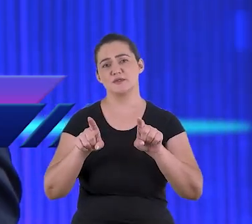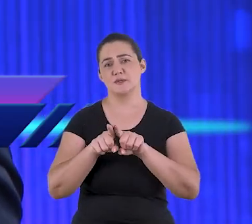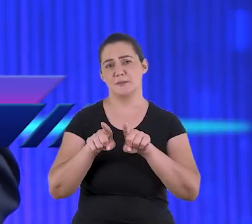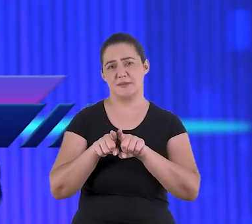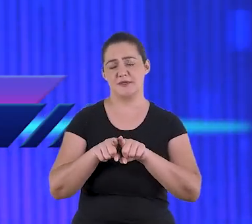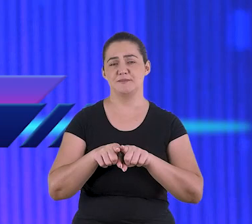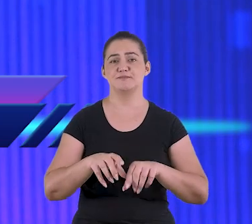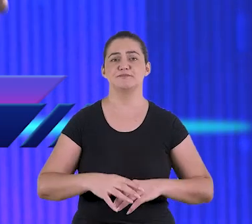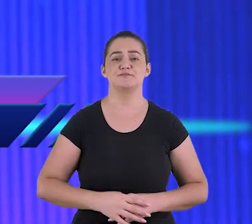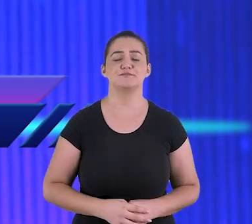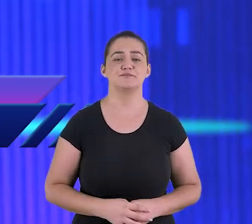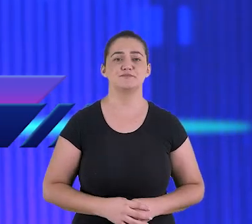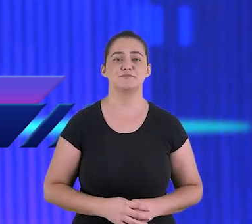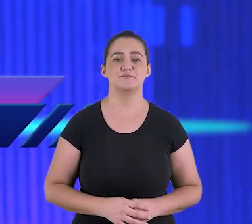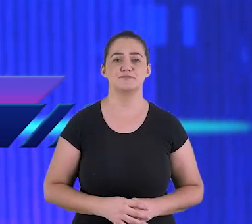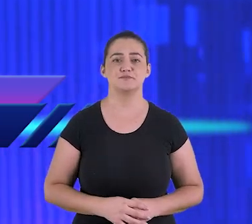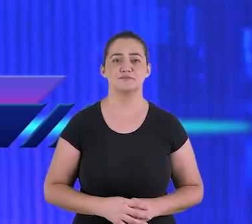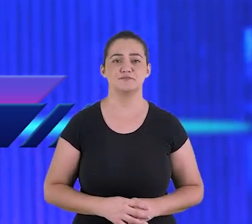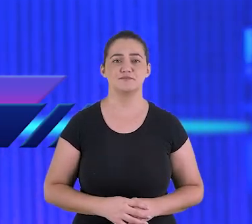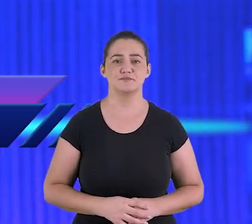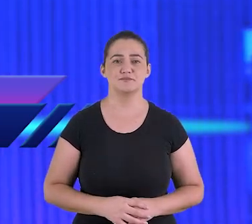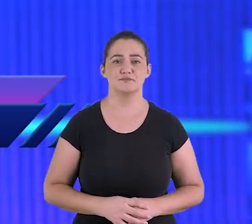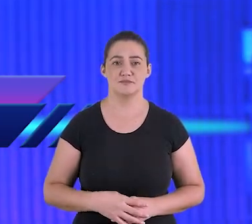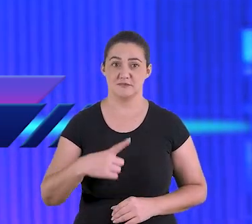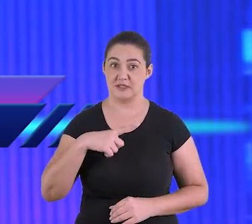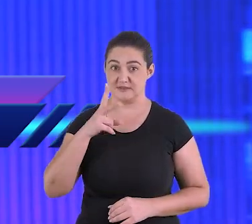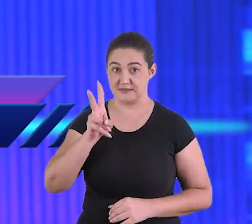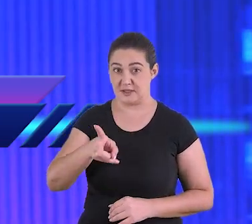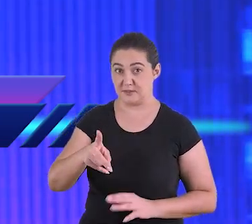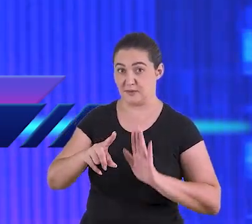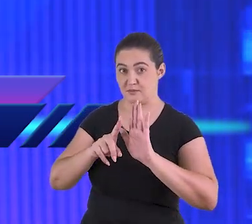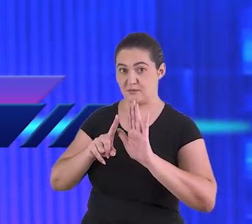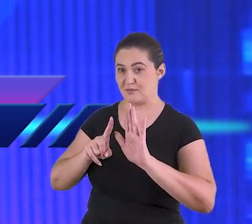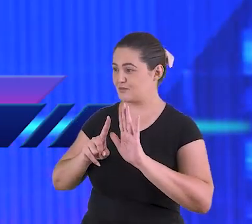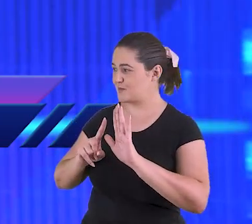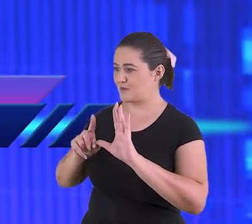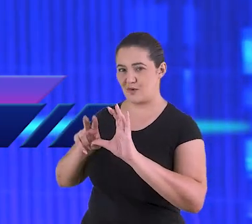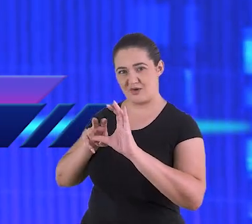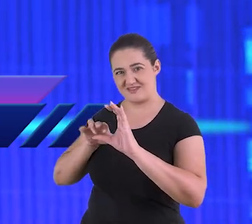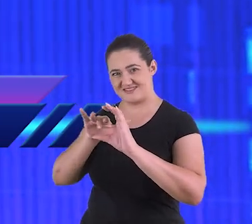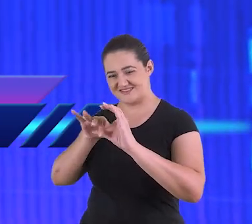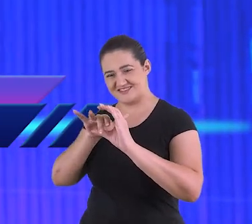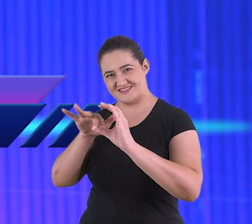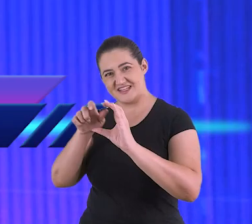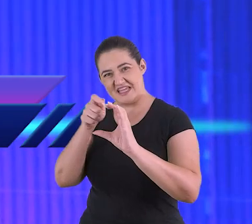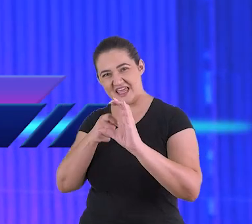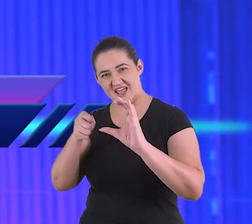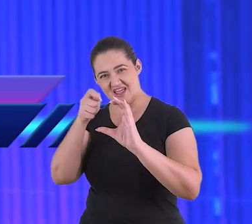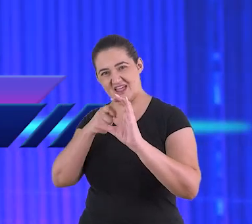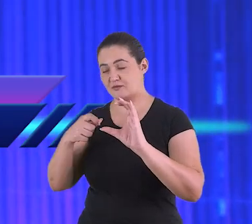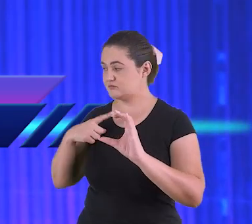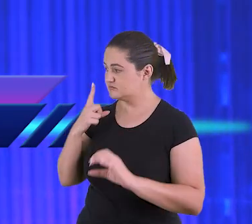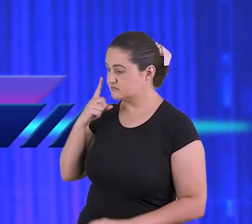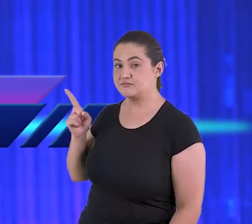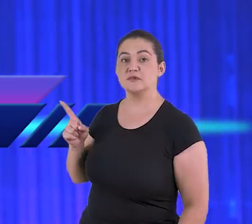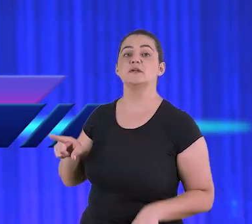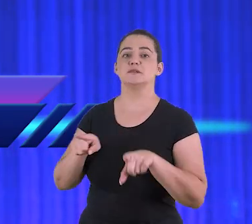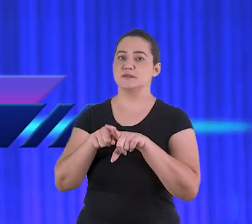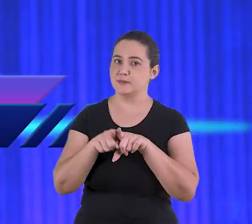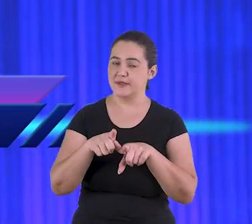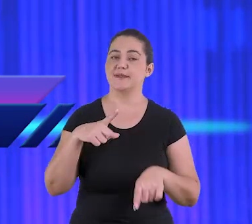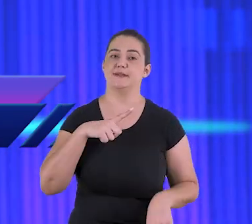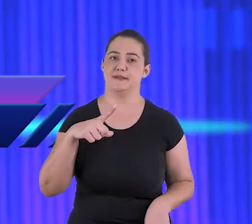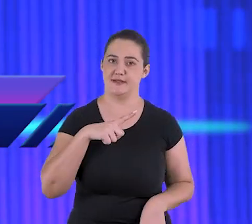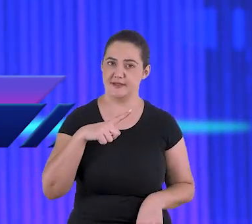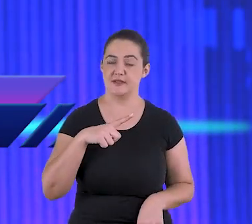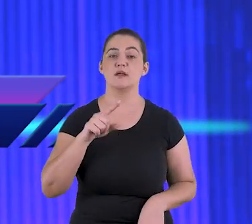novotempo.com/escola bíblica. Aqui na tela da TV Novo Tempo está aparecendo um QR Code. Se você apontar a câmera do seu celular, você vai